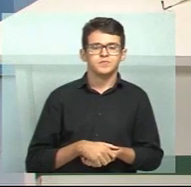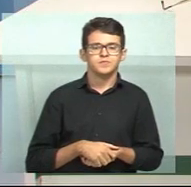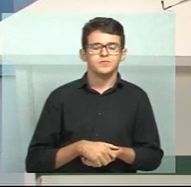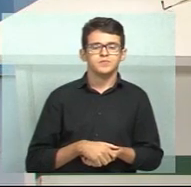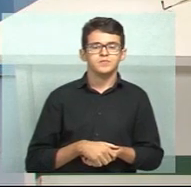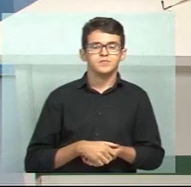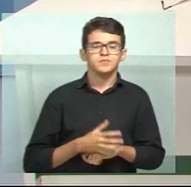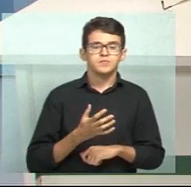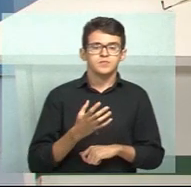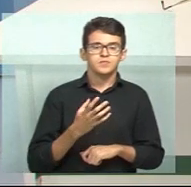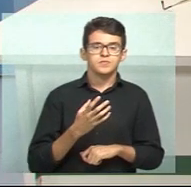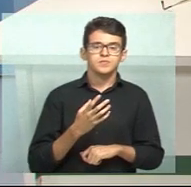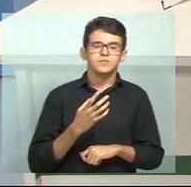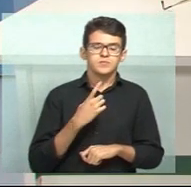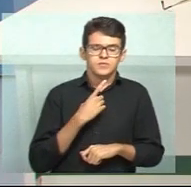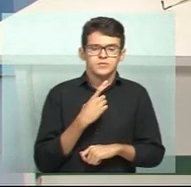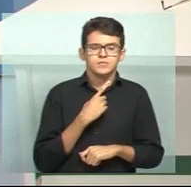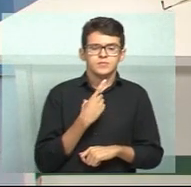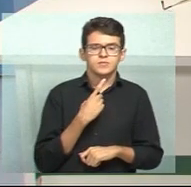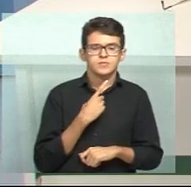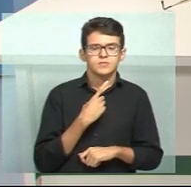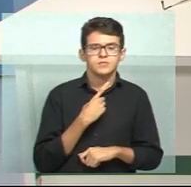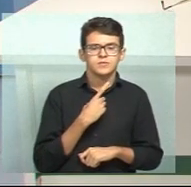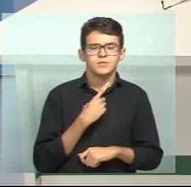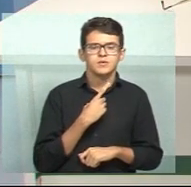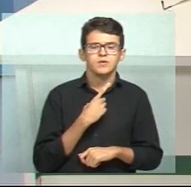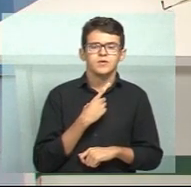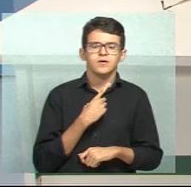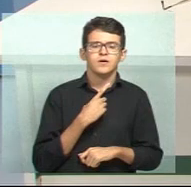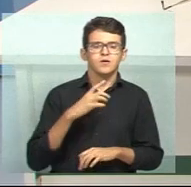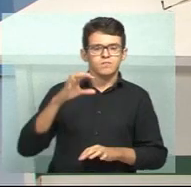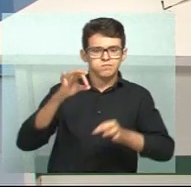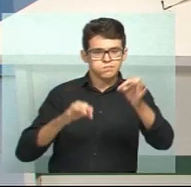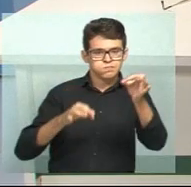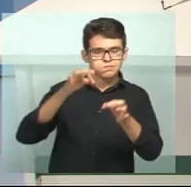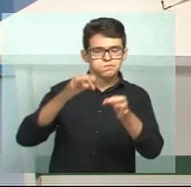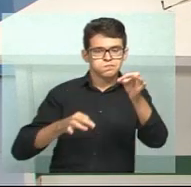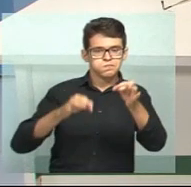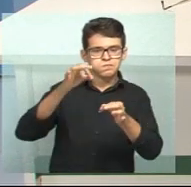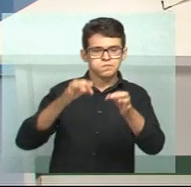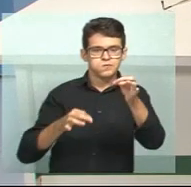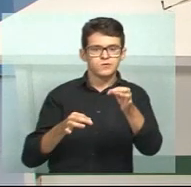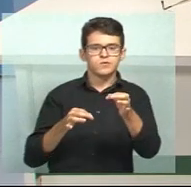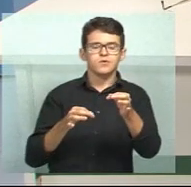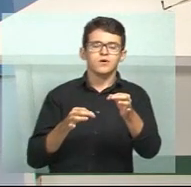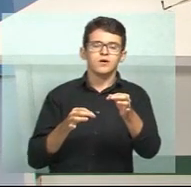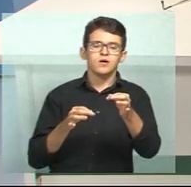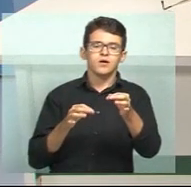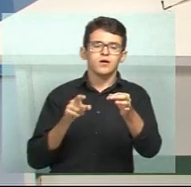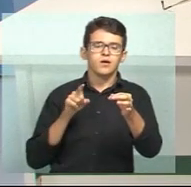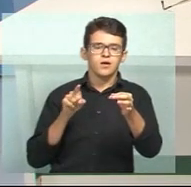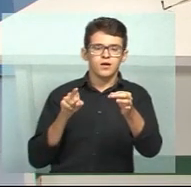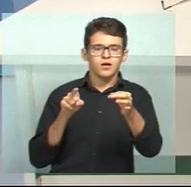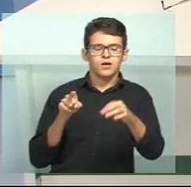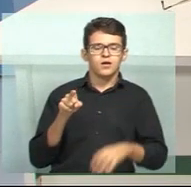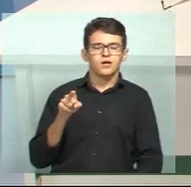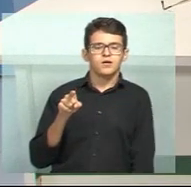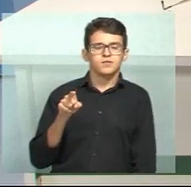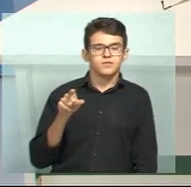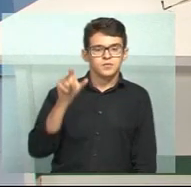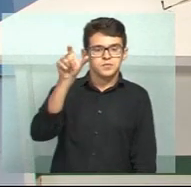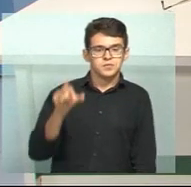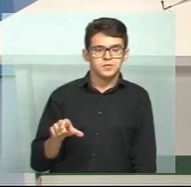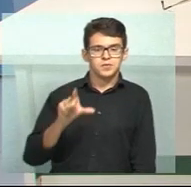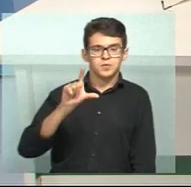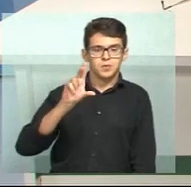discussão nos tribunais. Então, essa judicialização do processo político brasileiro